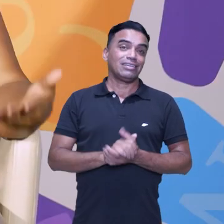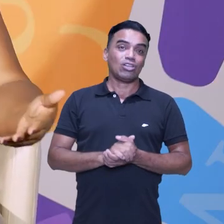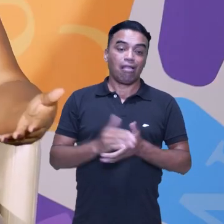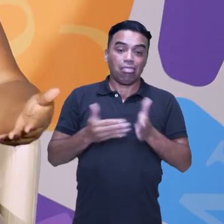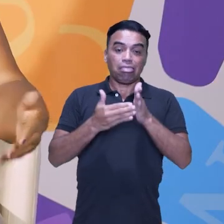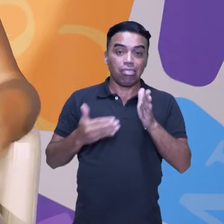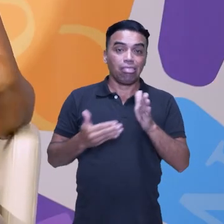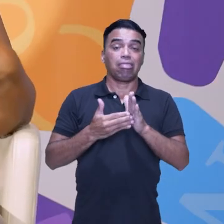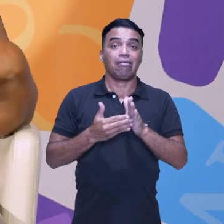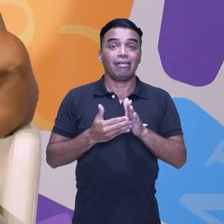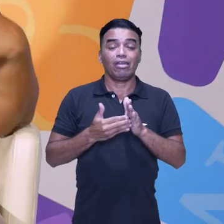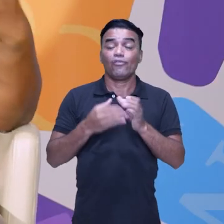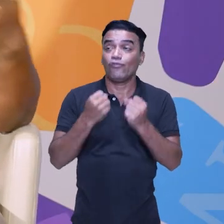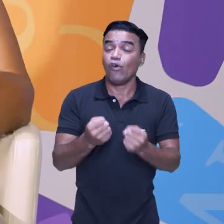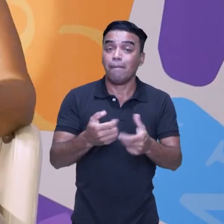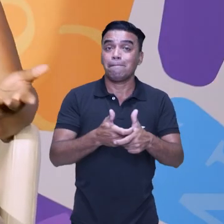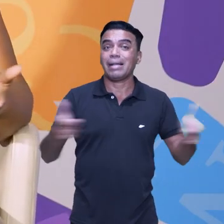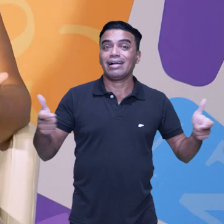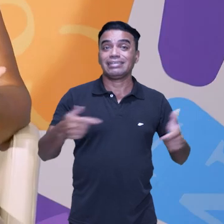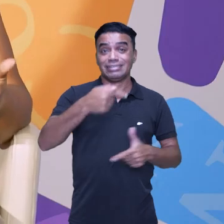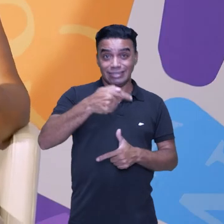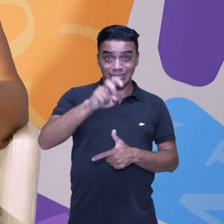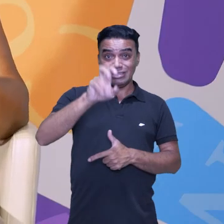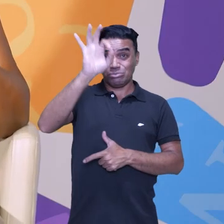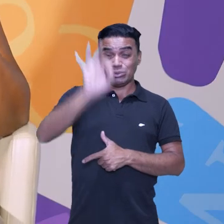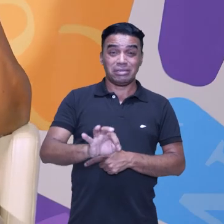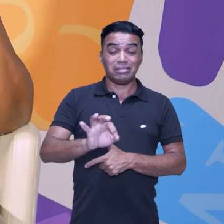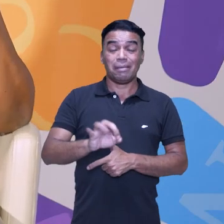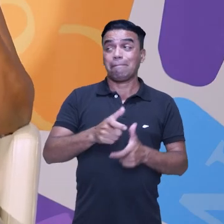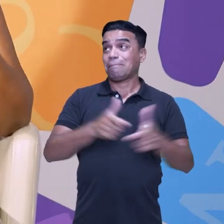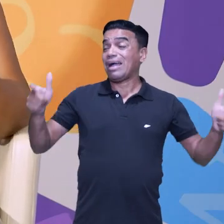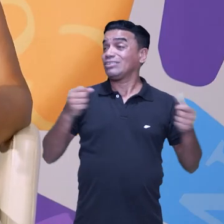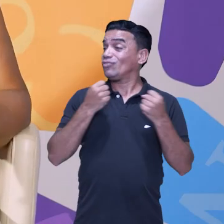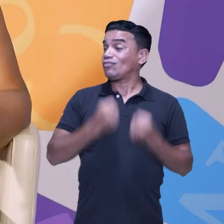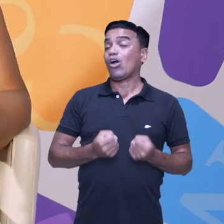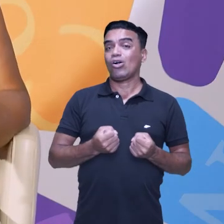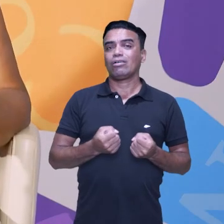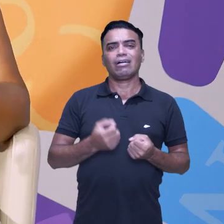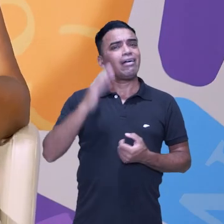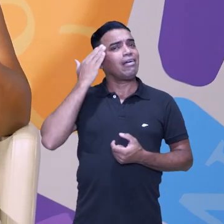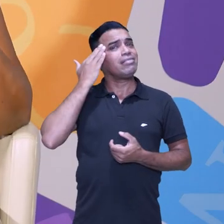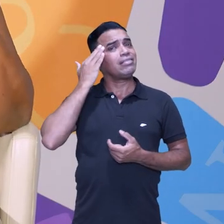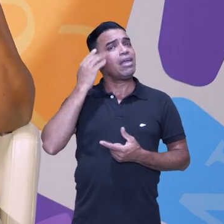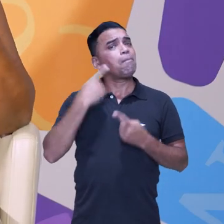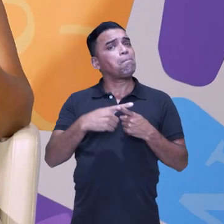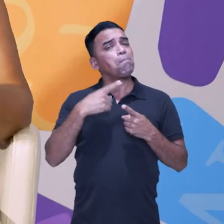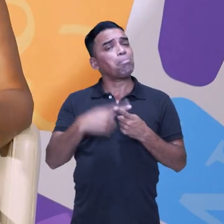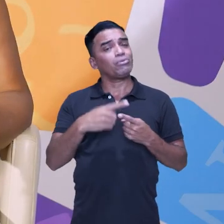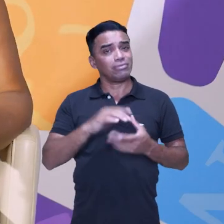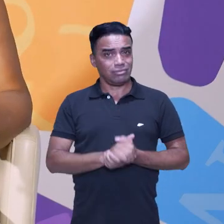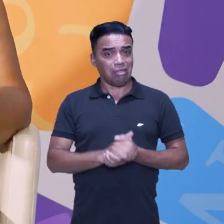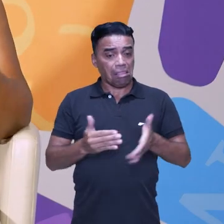mais forte do que qualquer 75%. Né? Então, a gente precisa entender os porquês. E aí, caminhando